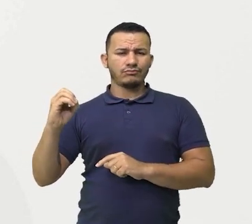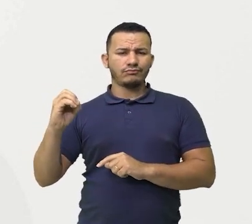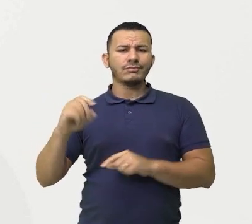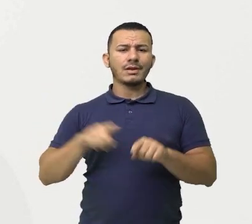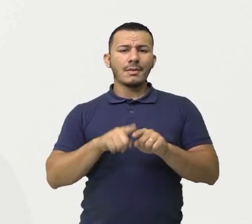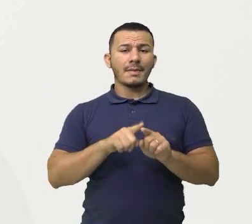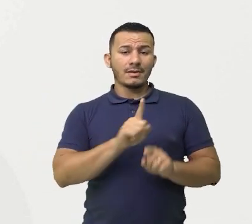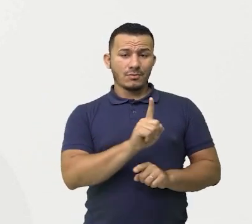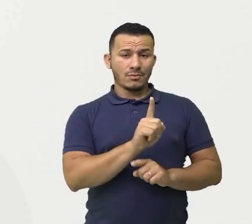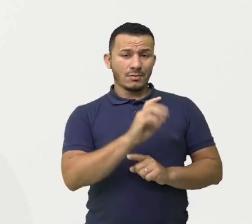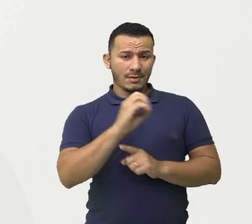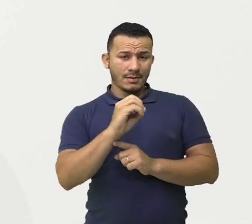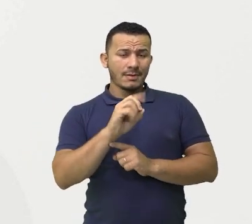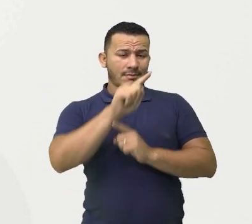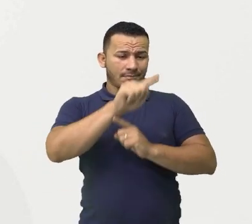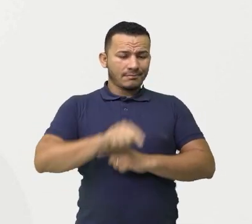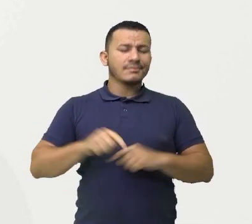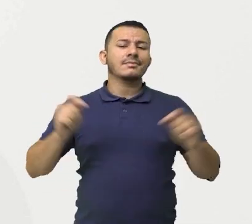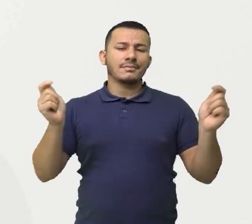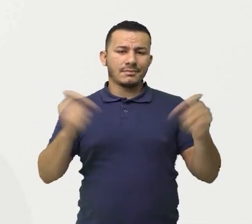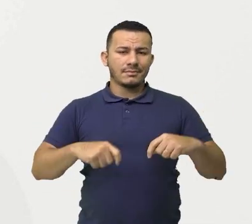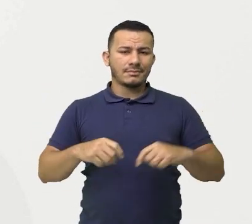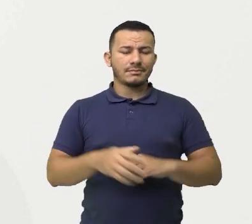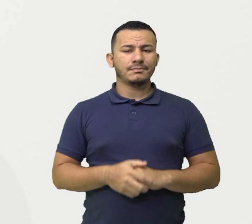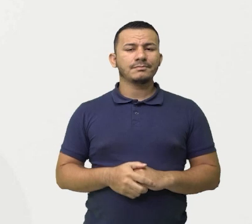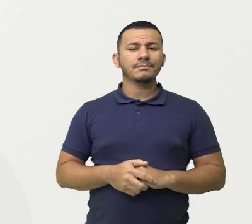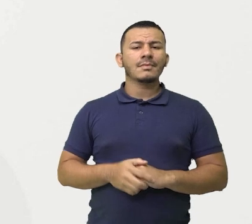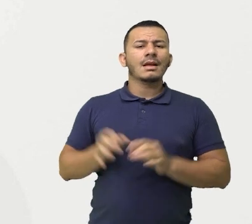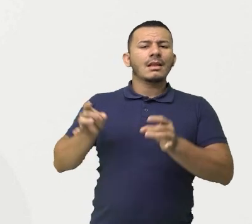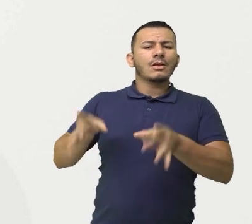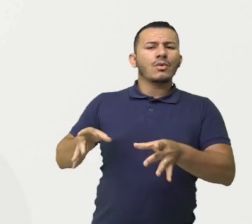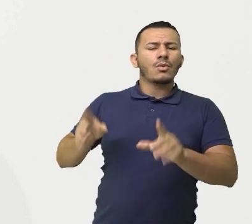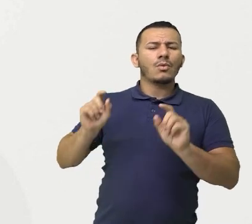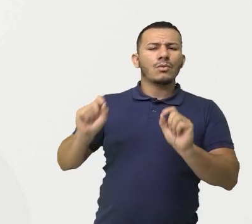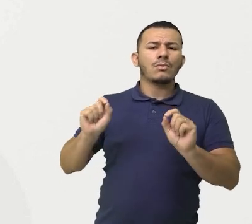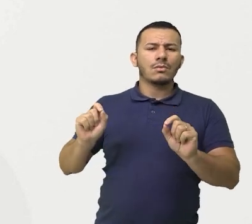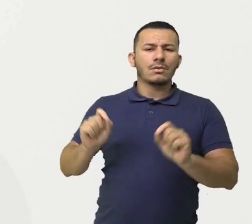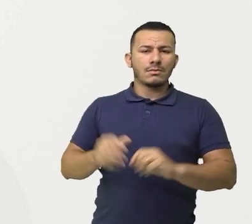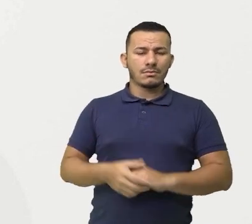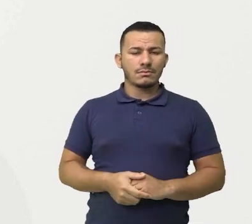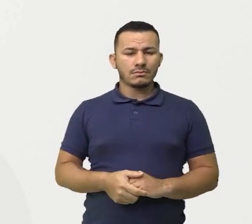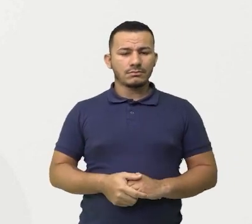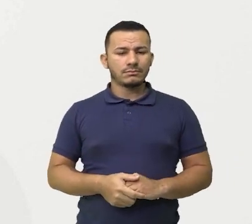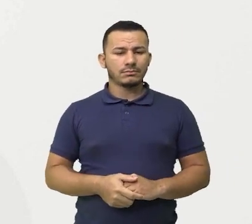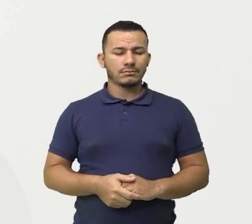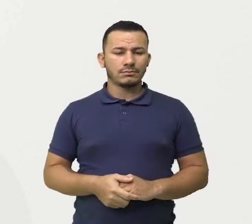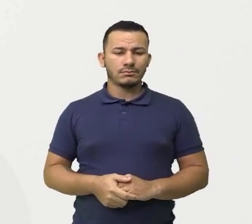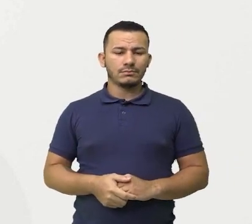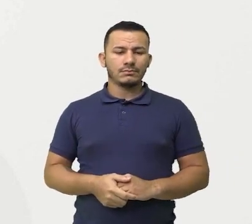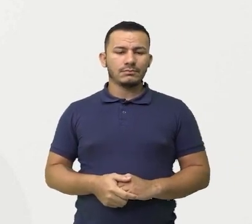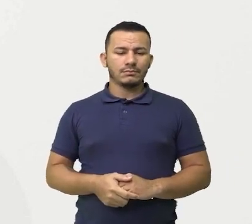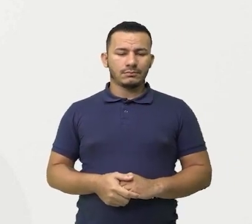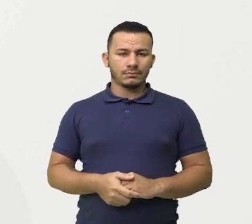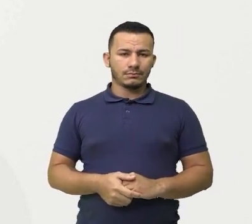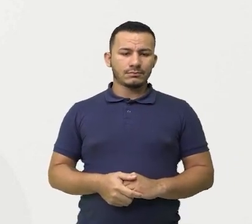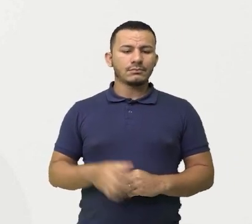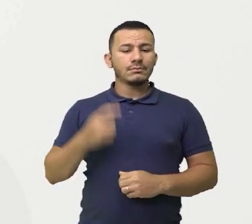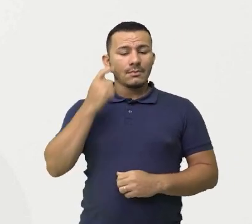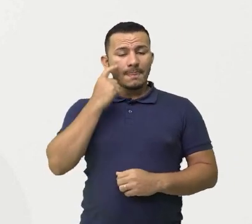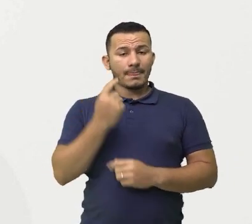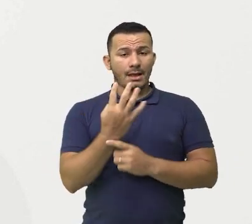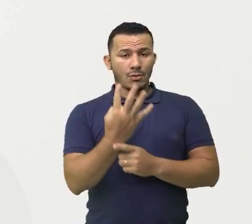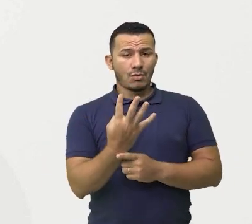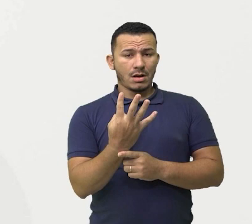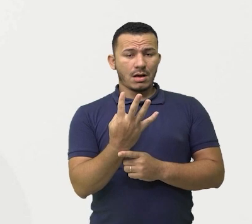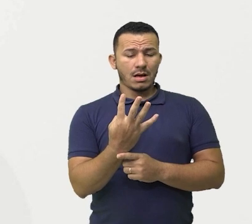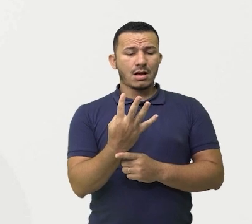zero. O que sobrou, então? Sobrou, vou até escrever aqui como ficou, sobrou